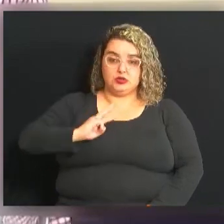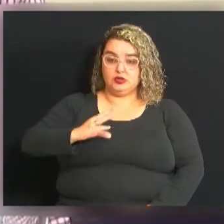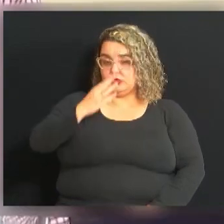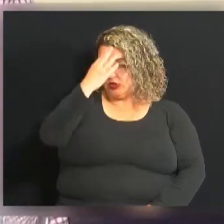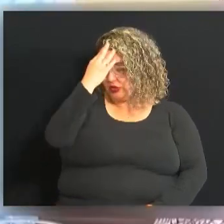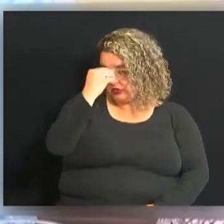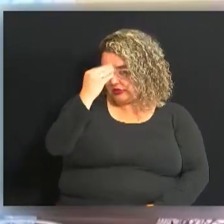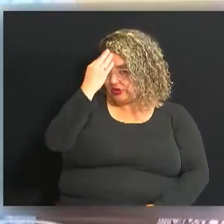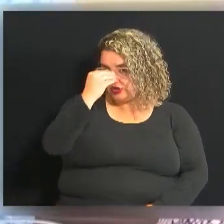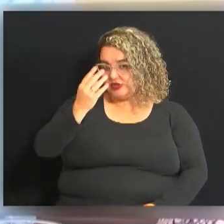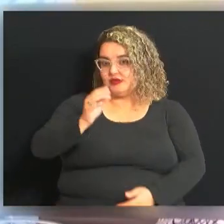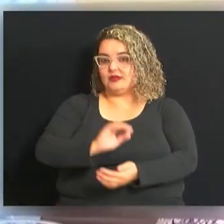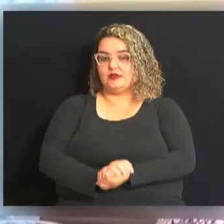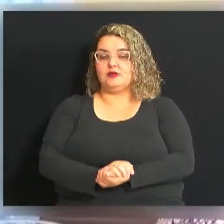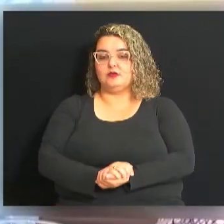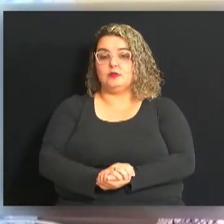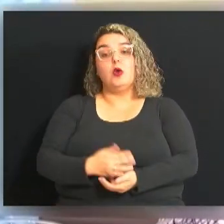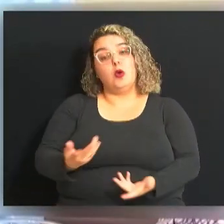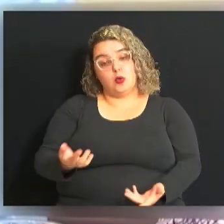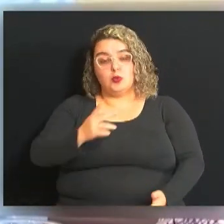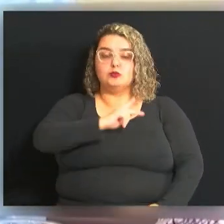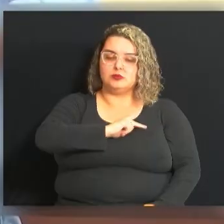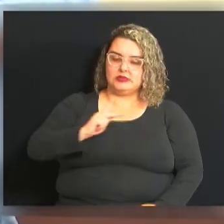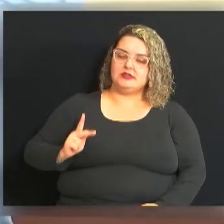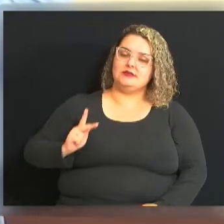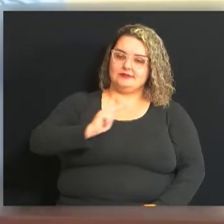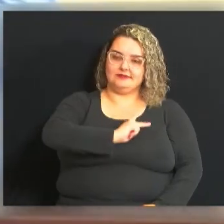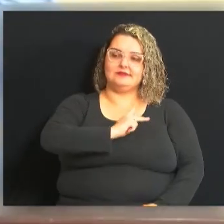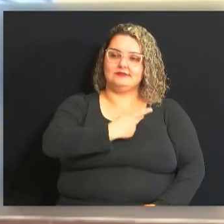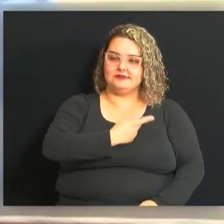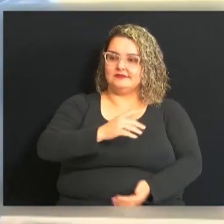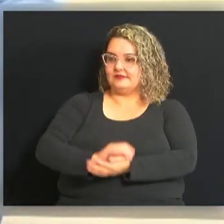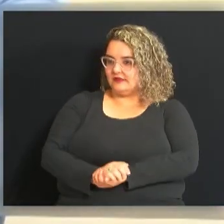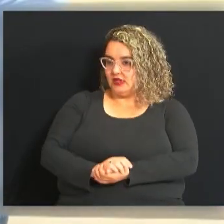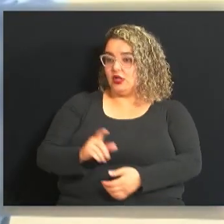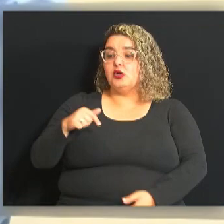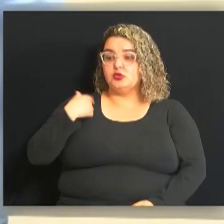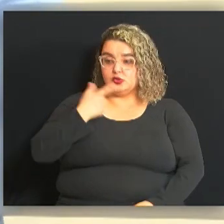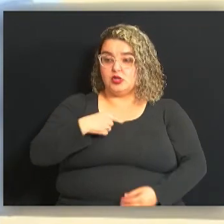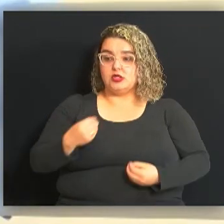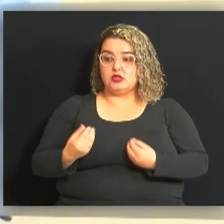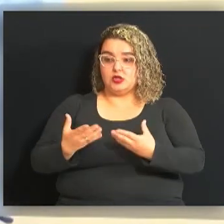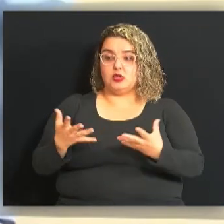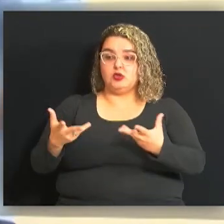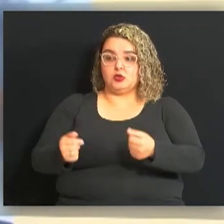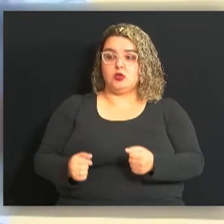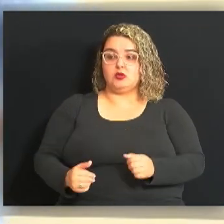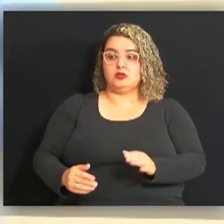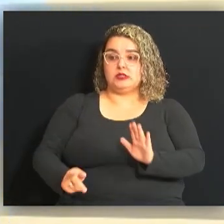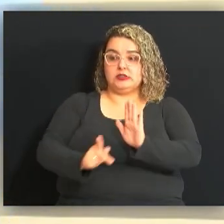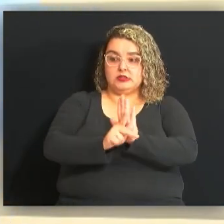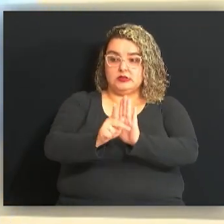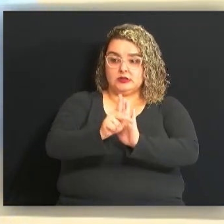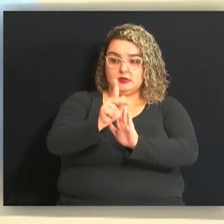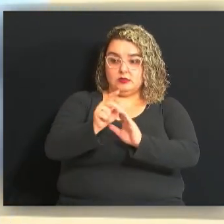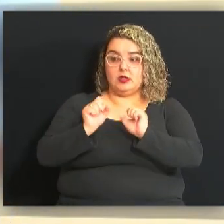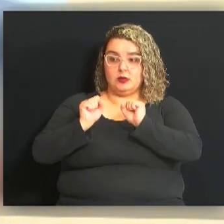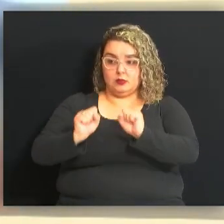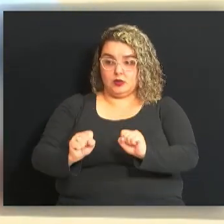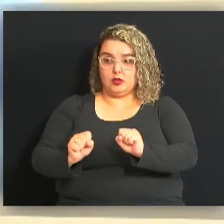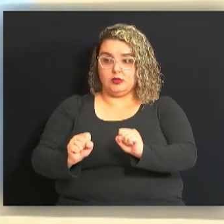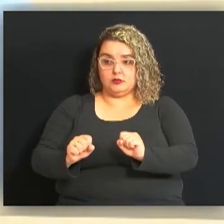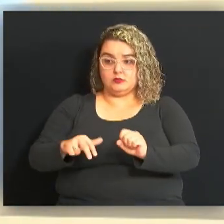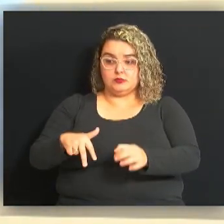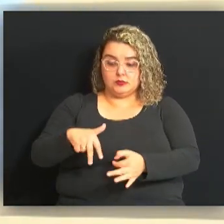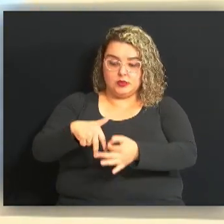da Farmácia, além do presidente Paulo Haddad. Nós trouxemos todos esses projetos para que pudessem ser